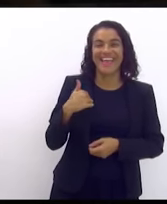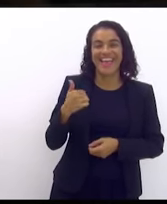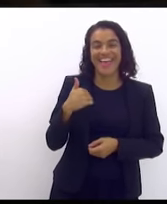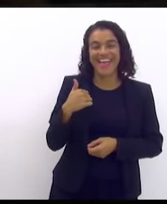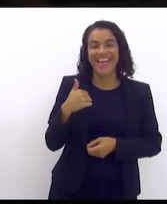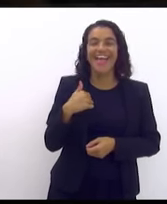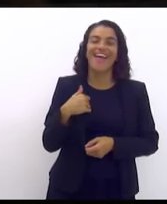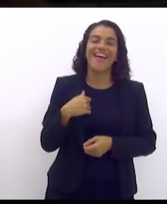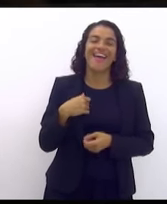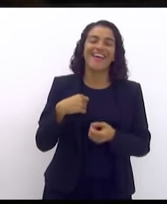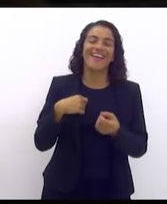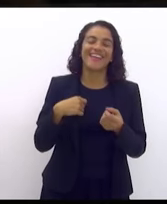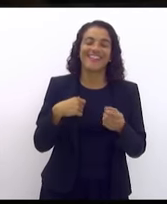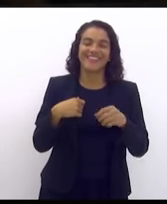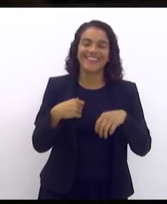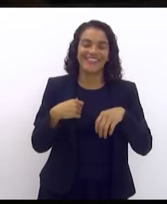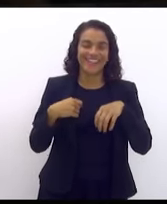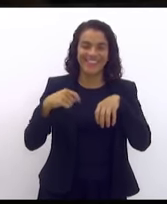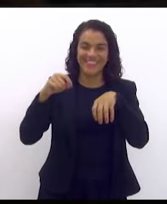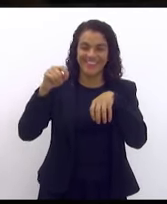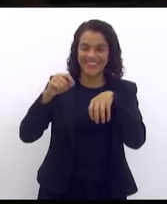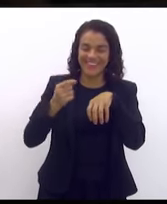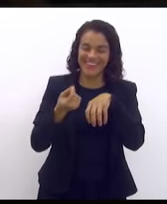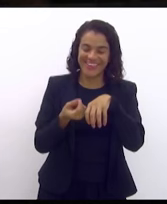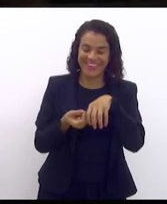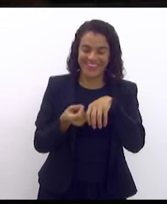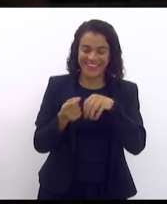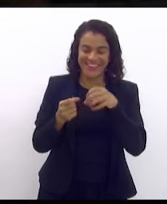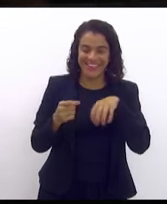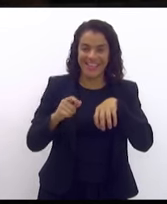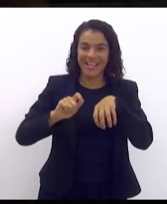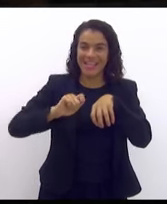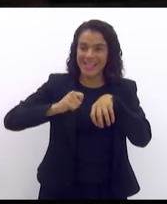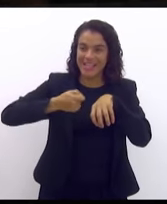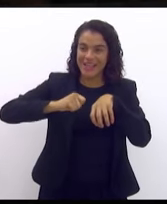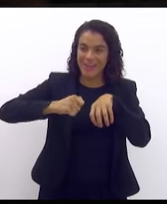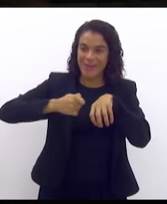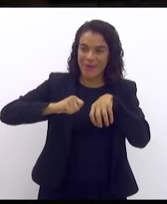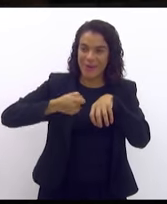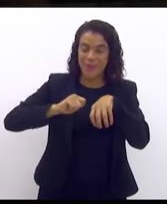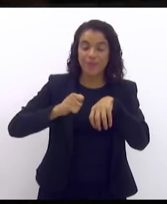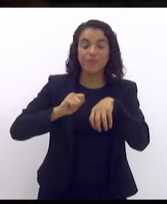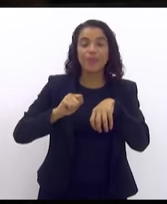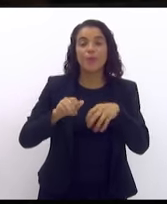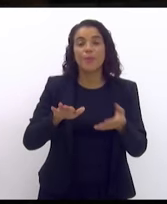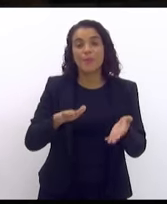dos Palmares morreu em